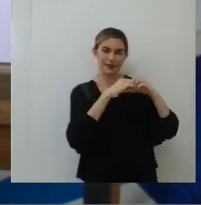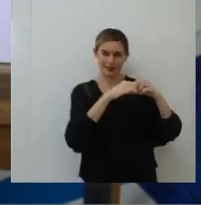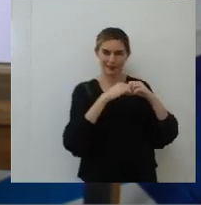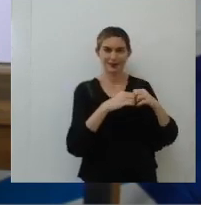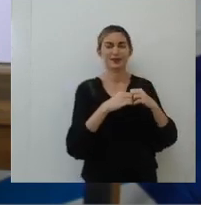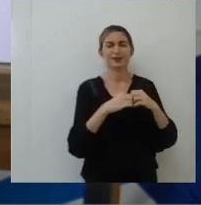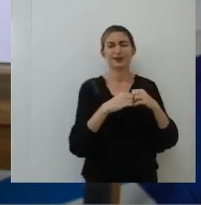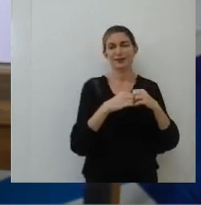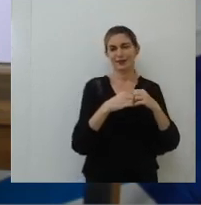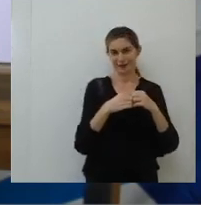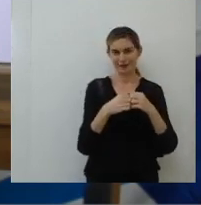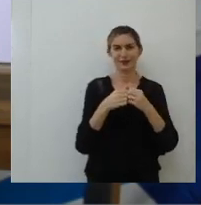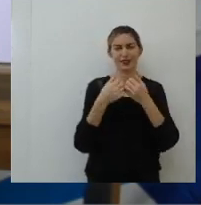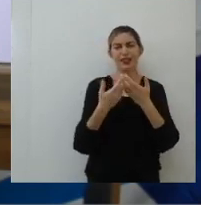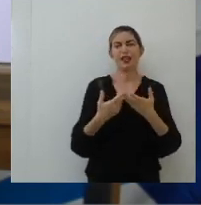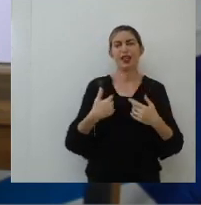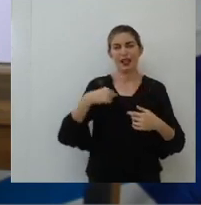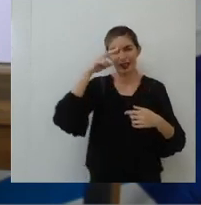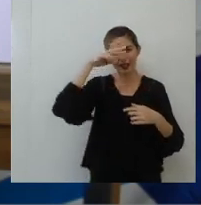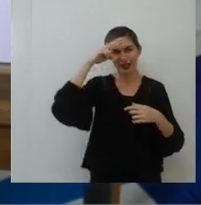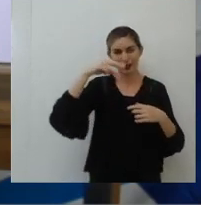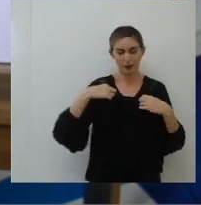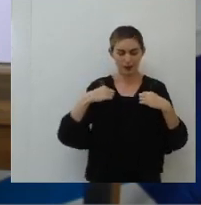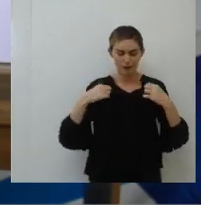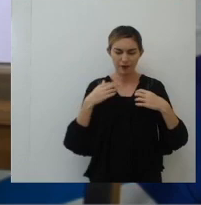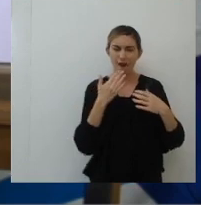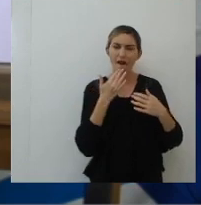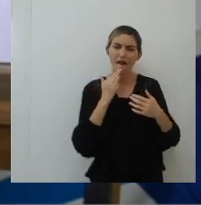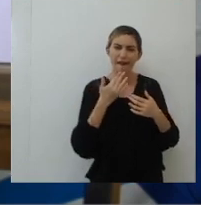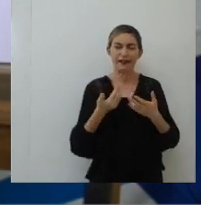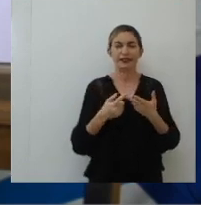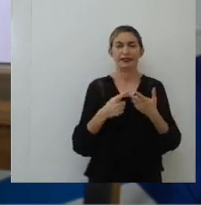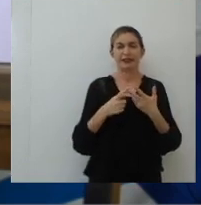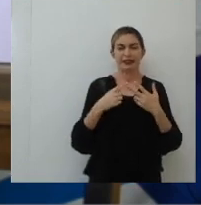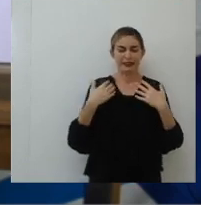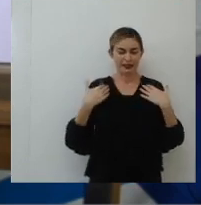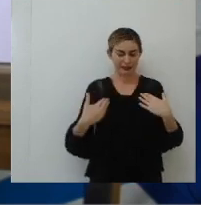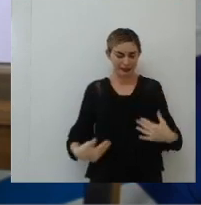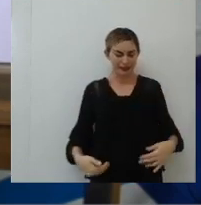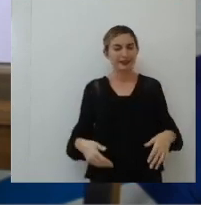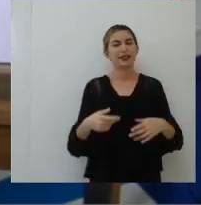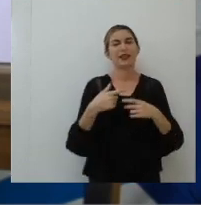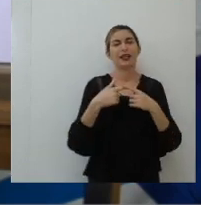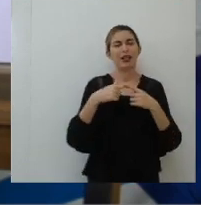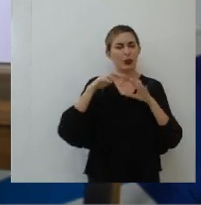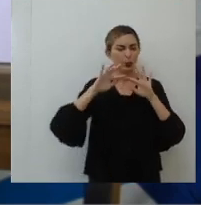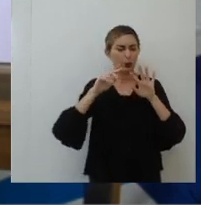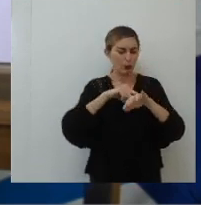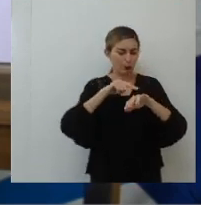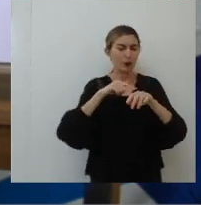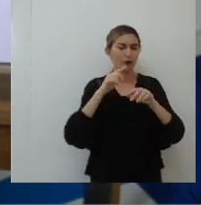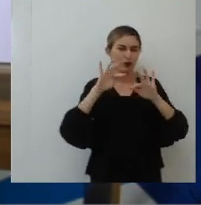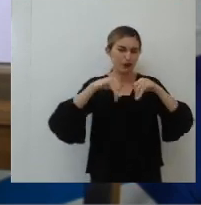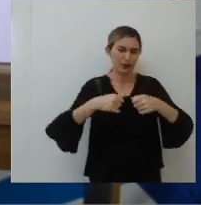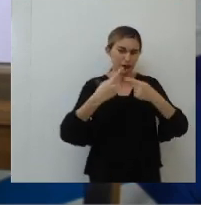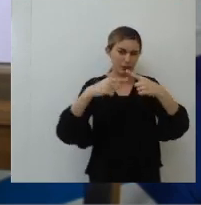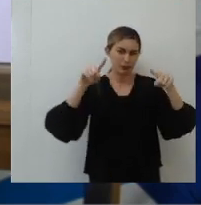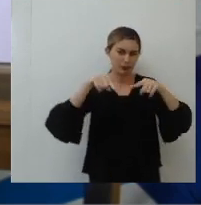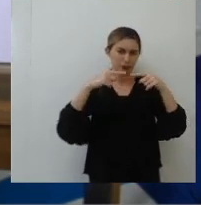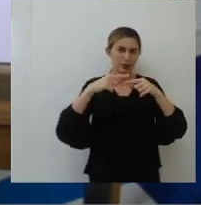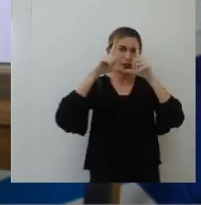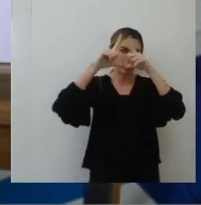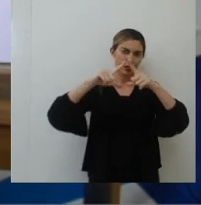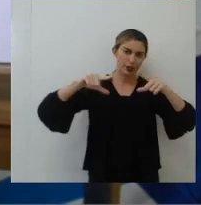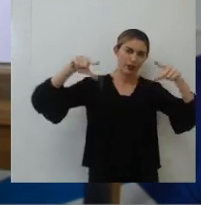aceso, guarda-roupa, escancarado, espiguinho amassado, embaixo de um batom. Tem uma hora, lá no final da música, que ele diz: e a